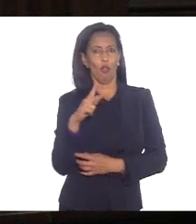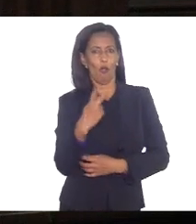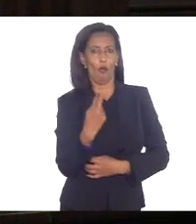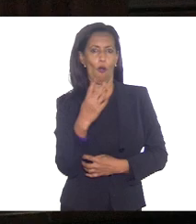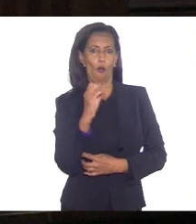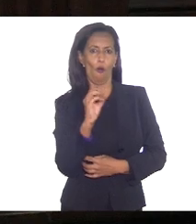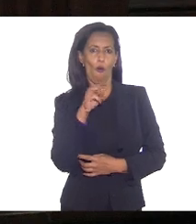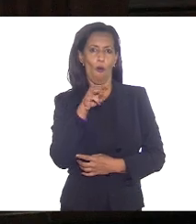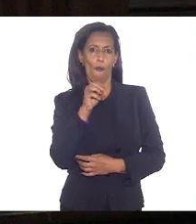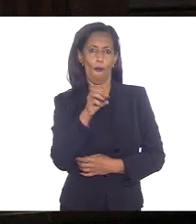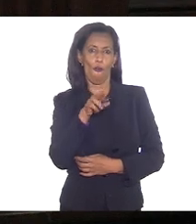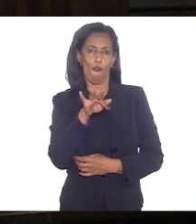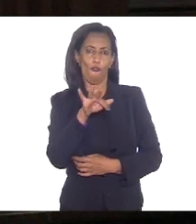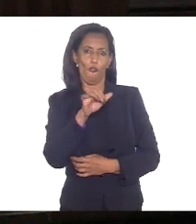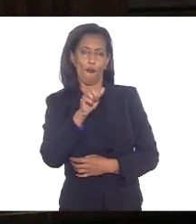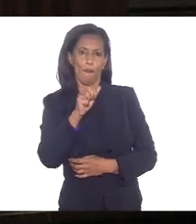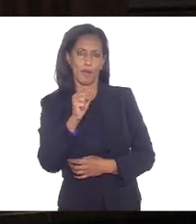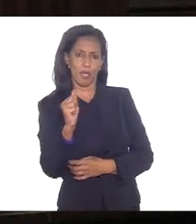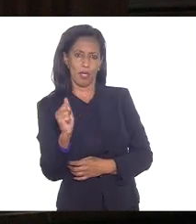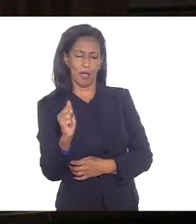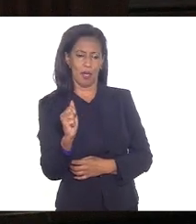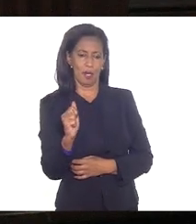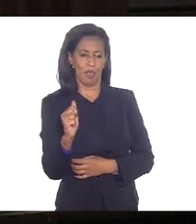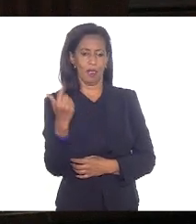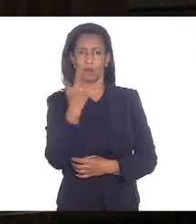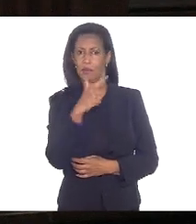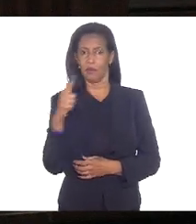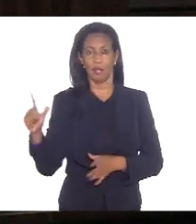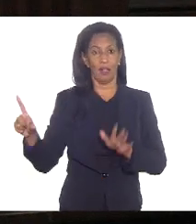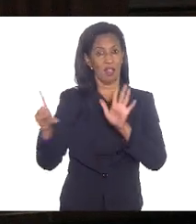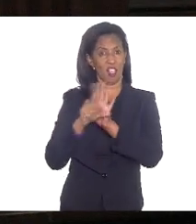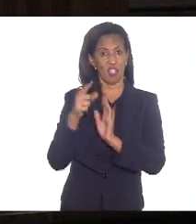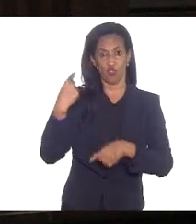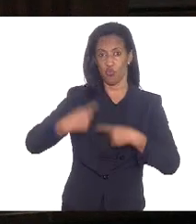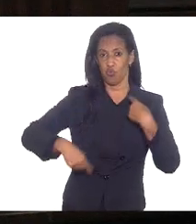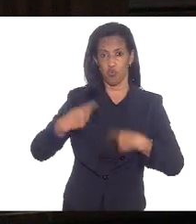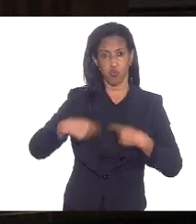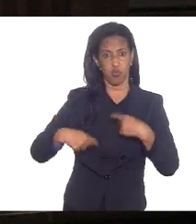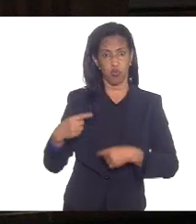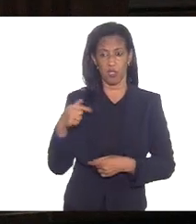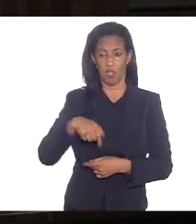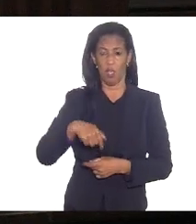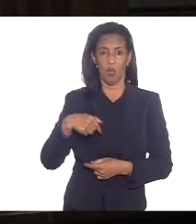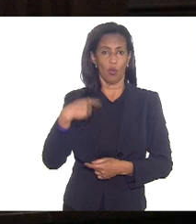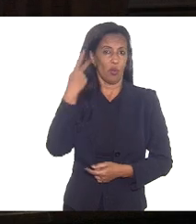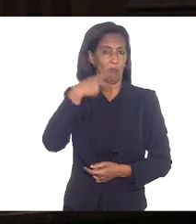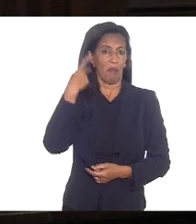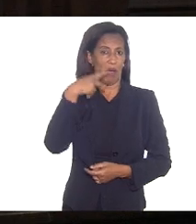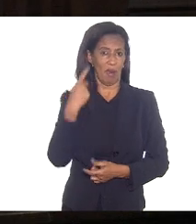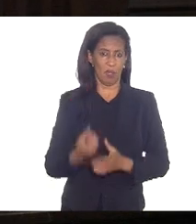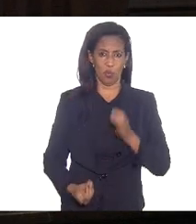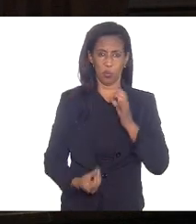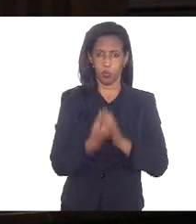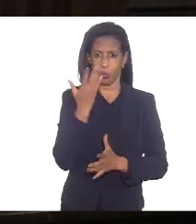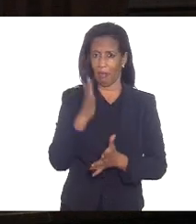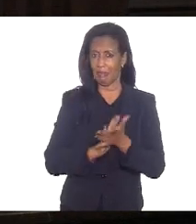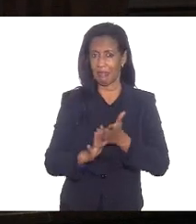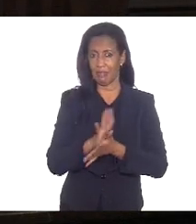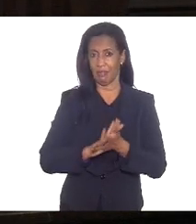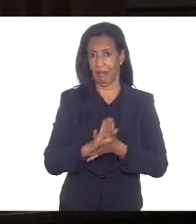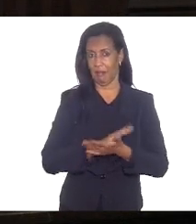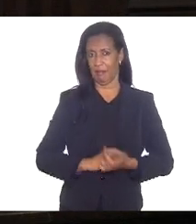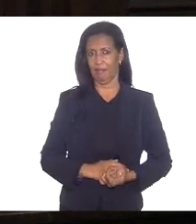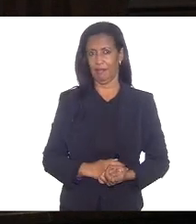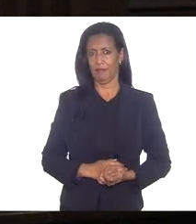sem previsão em lei e sem a devida discussão no Parlamento Federal.